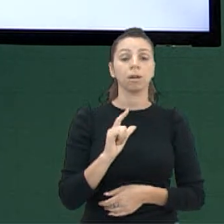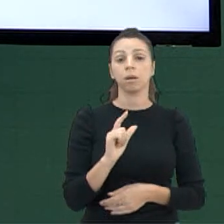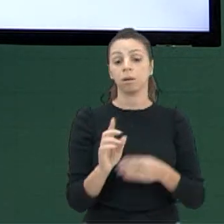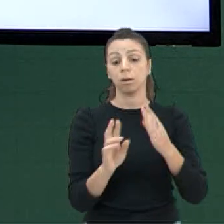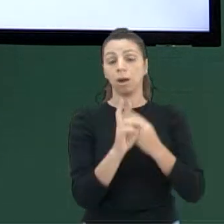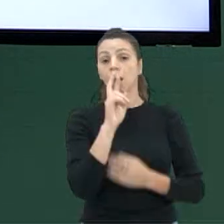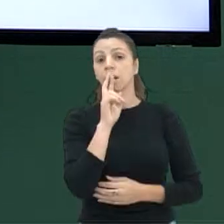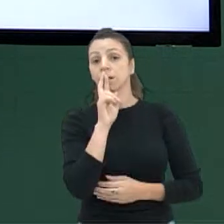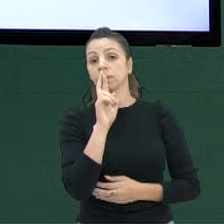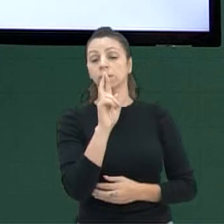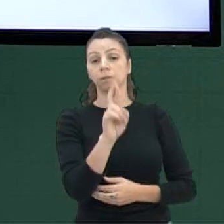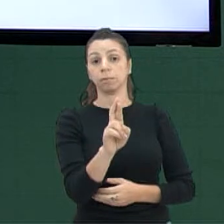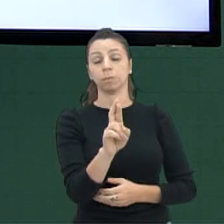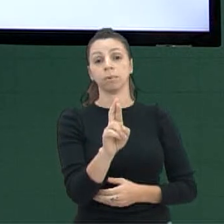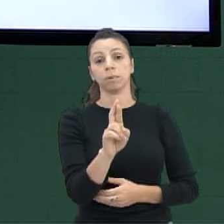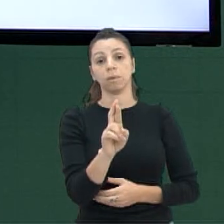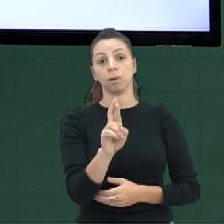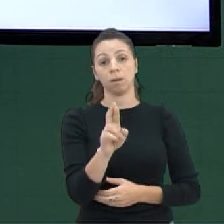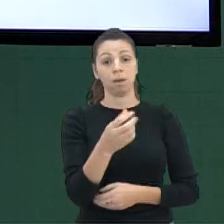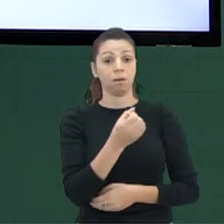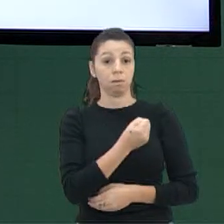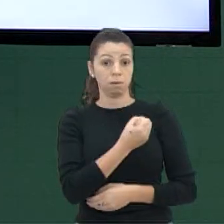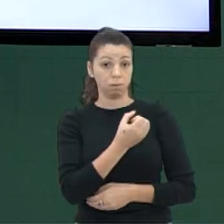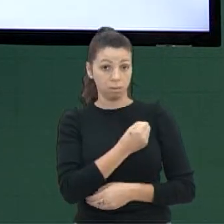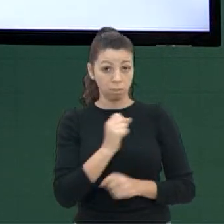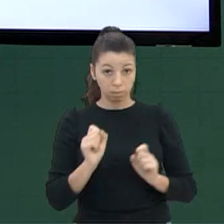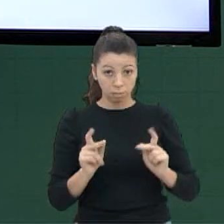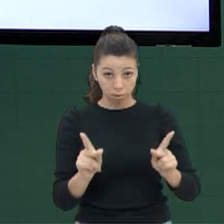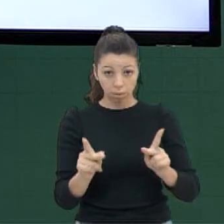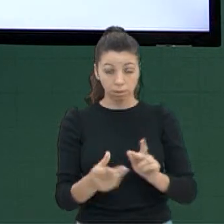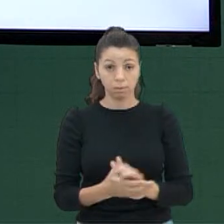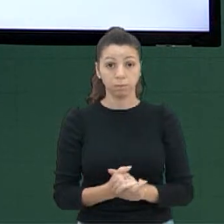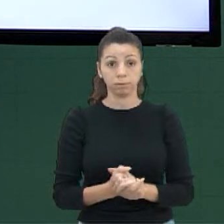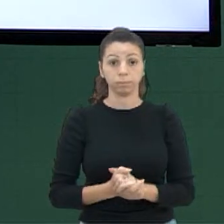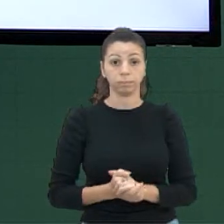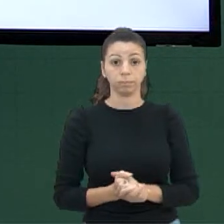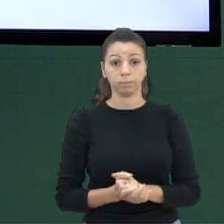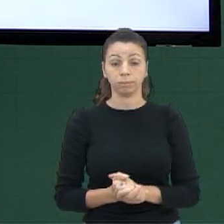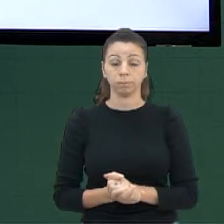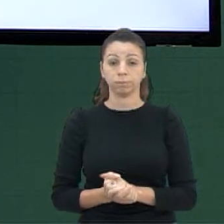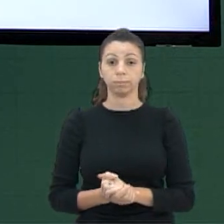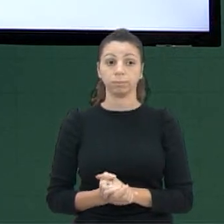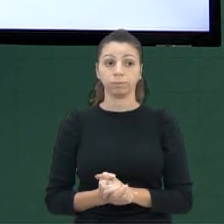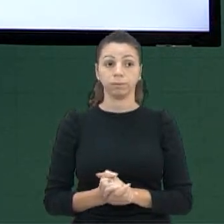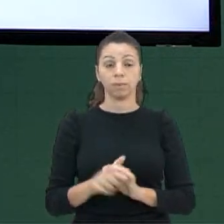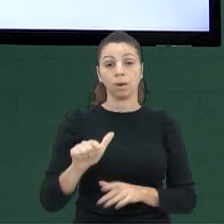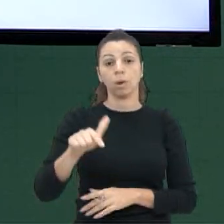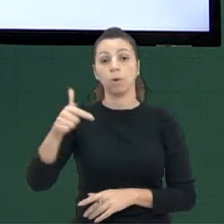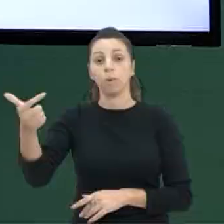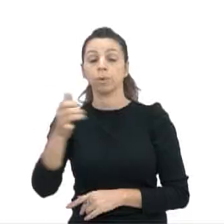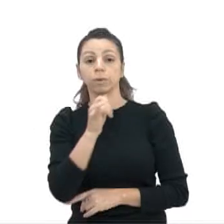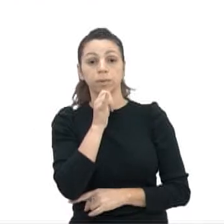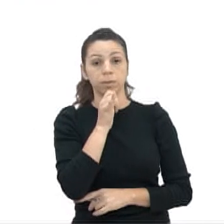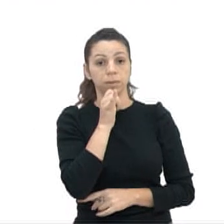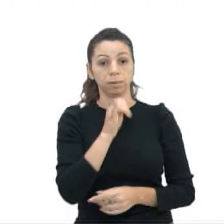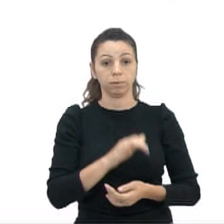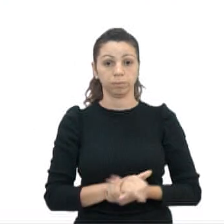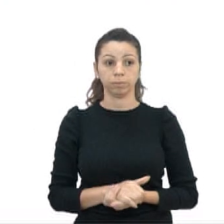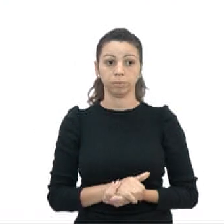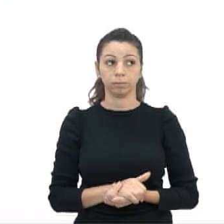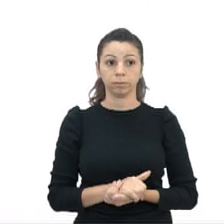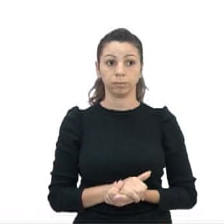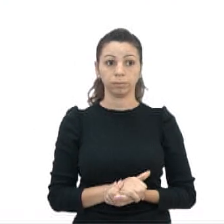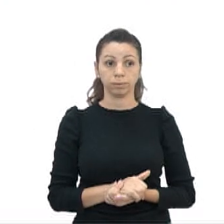resultado é o valor algébrico, ok? Então, mais um exemplo aqui, ó. Qual é o